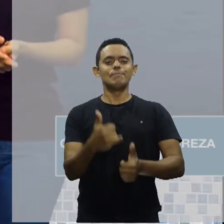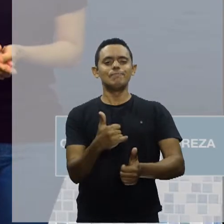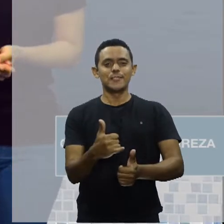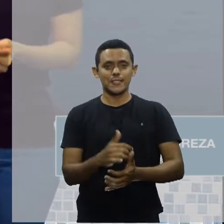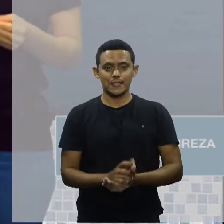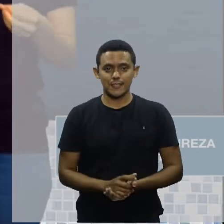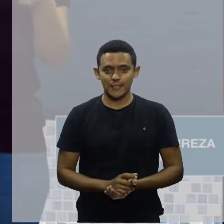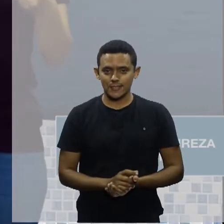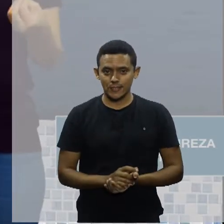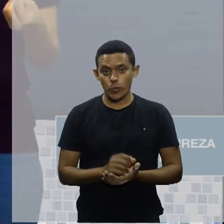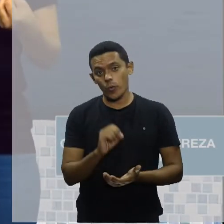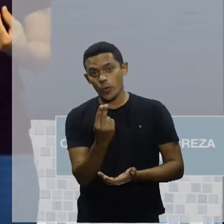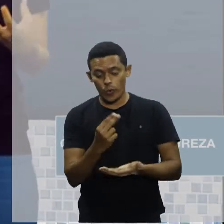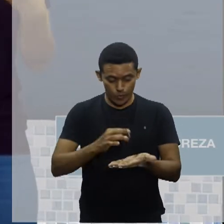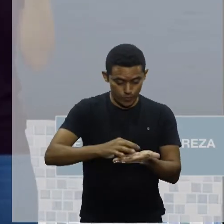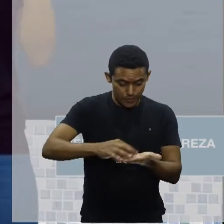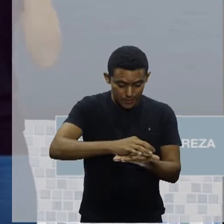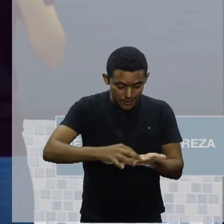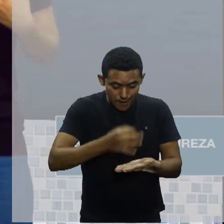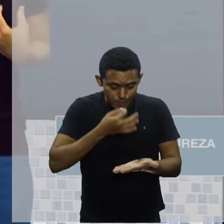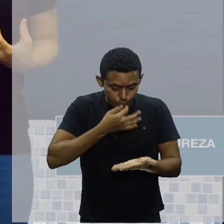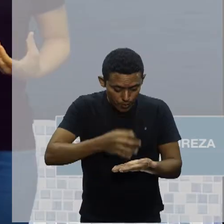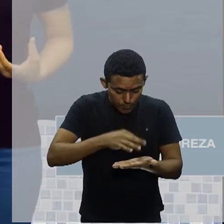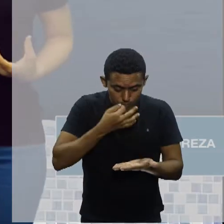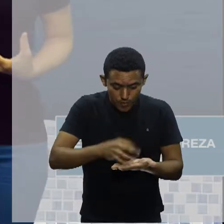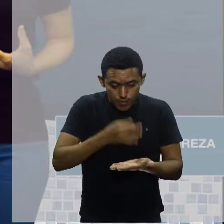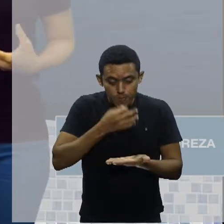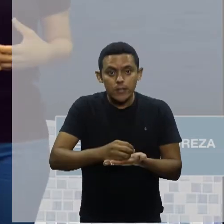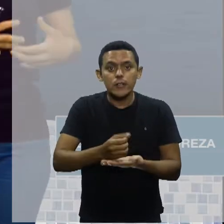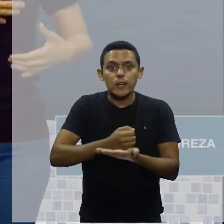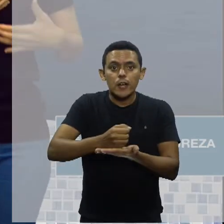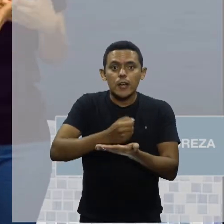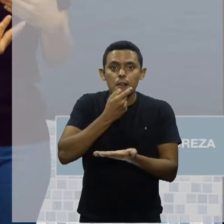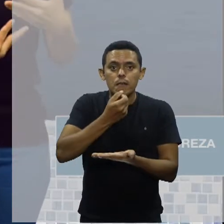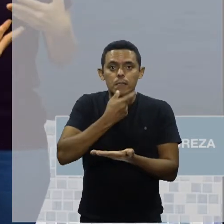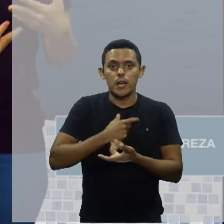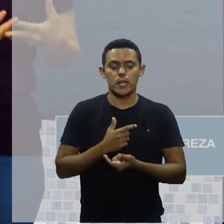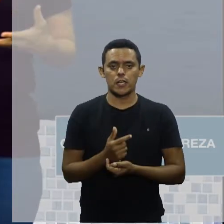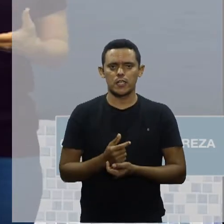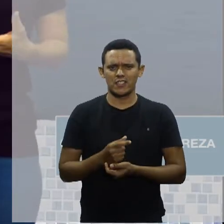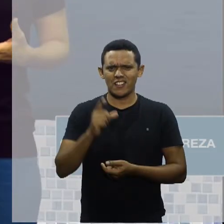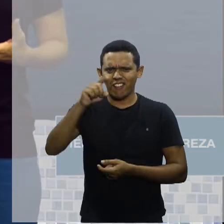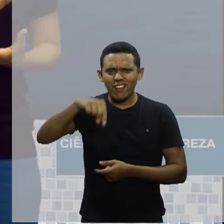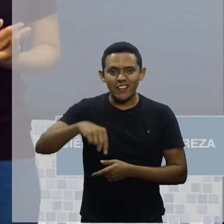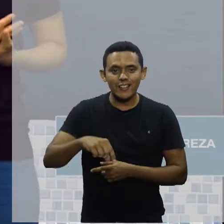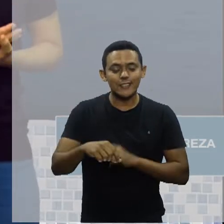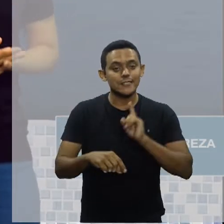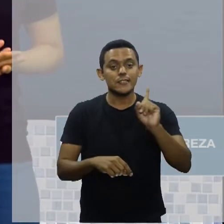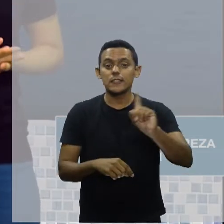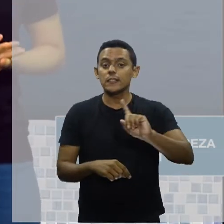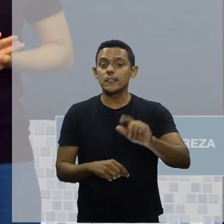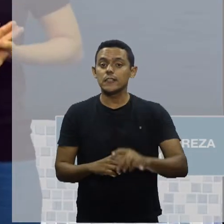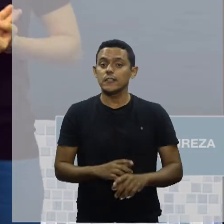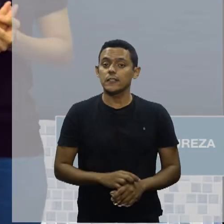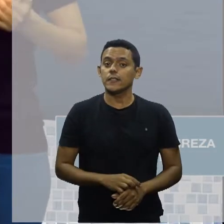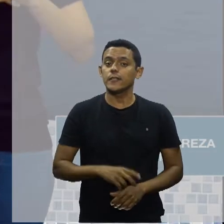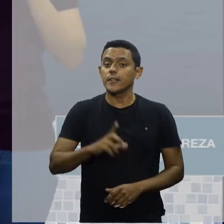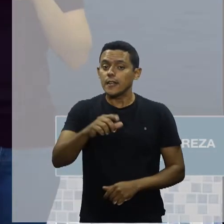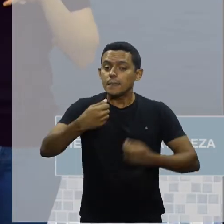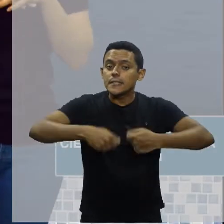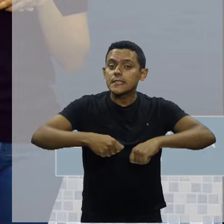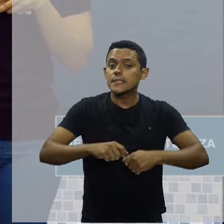principal medida, as principais medidas da gente cuidar da nossa rotina é dormir bem, conforme a gente vê aí no slide 12,